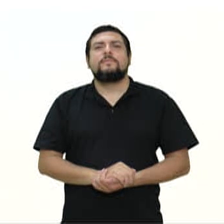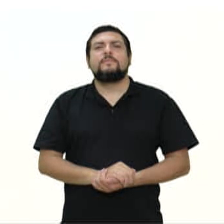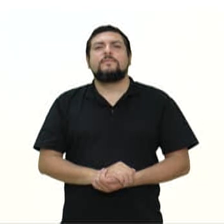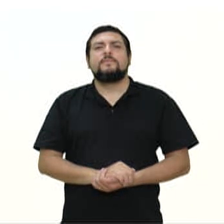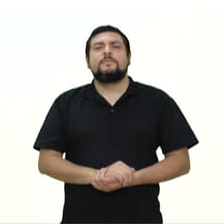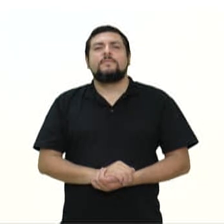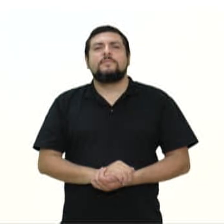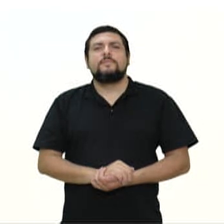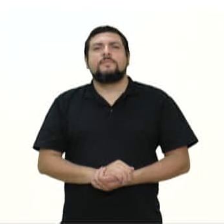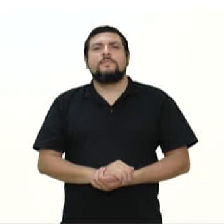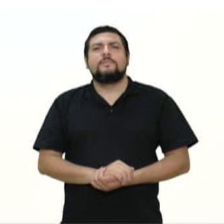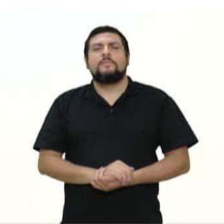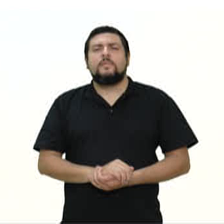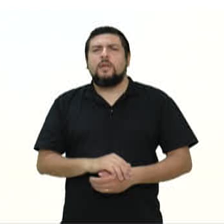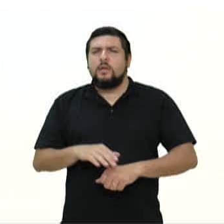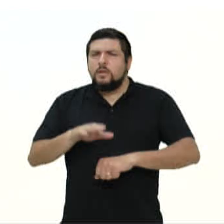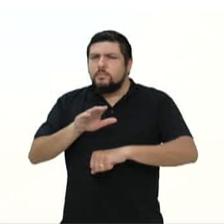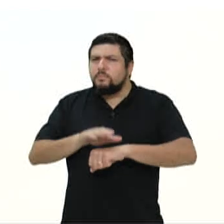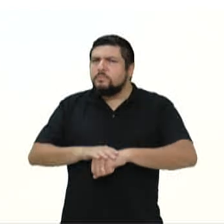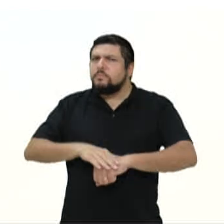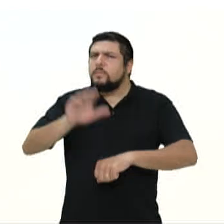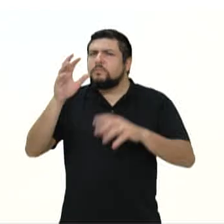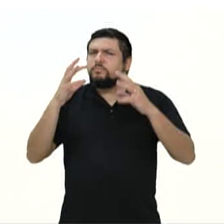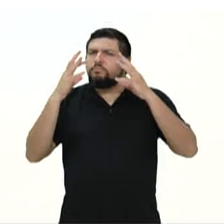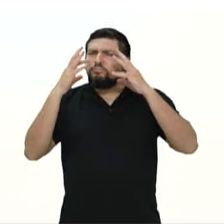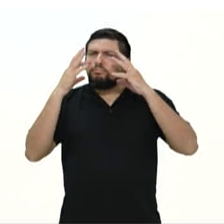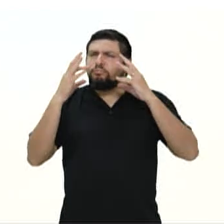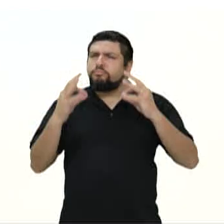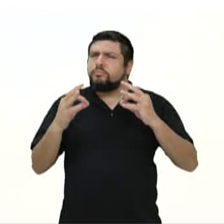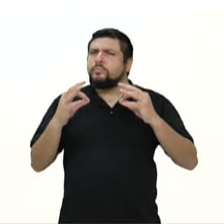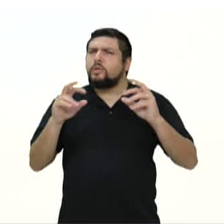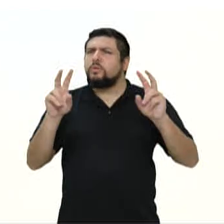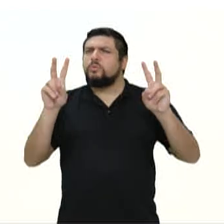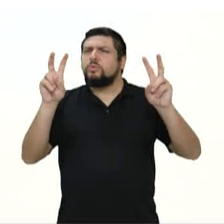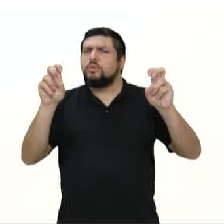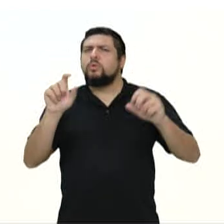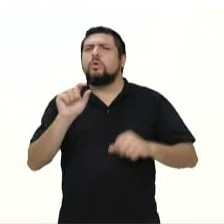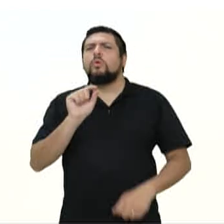podemos dizer que o que mais chama atenção